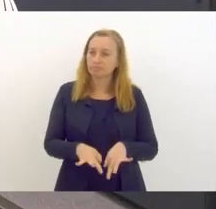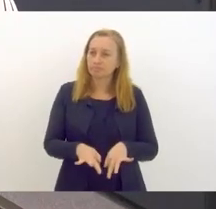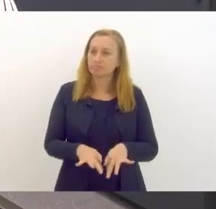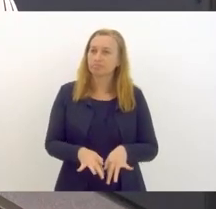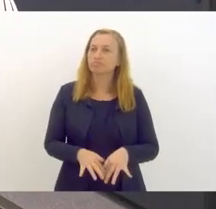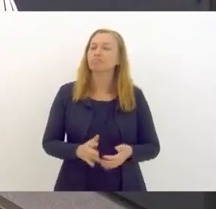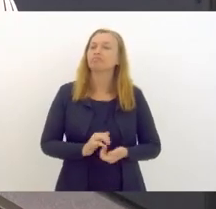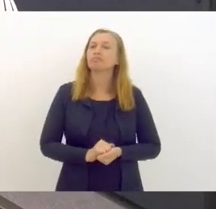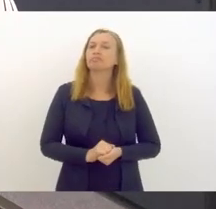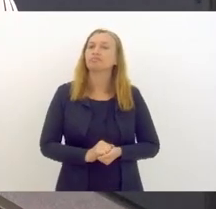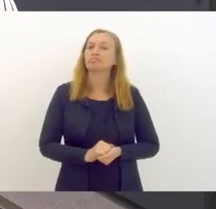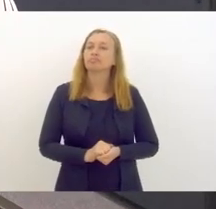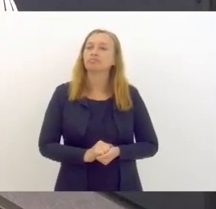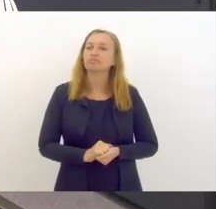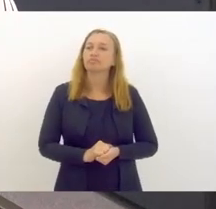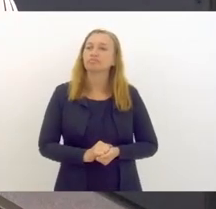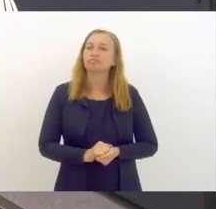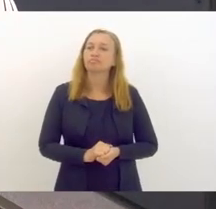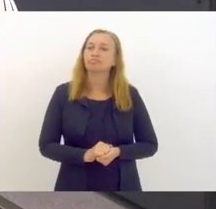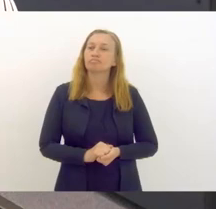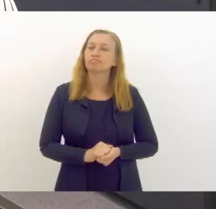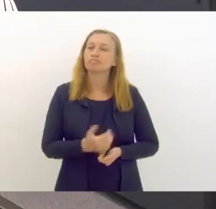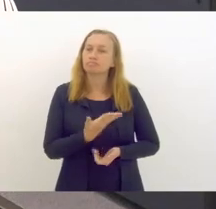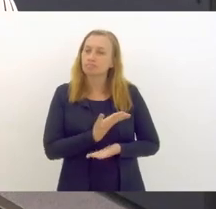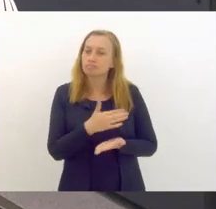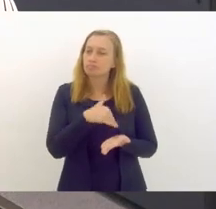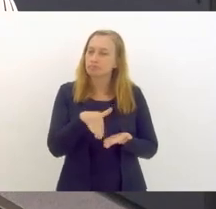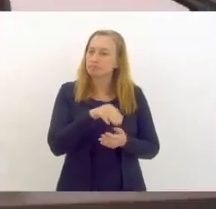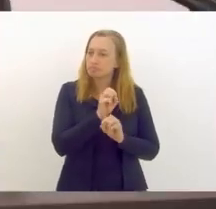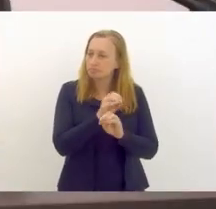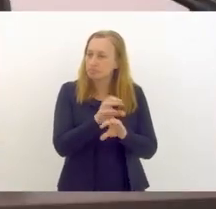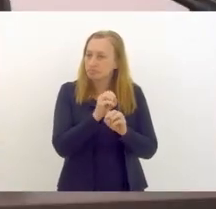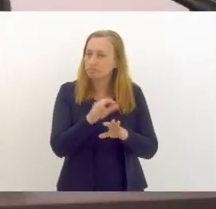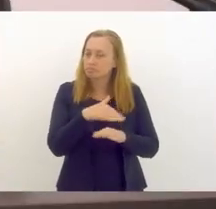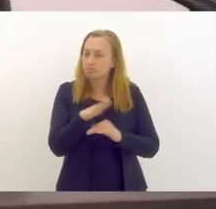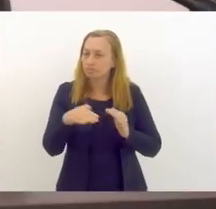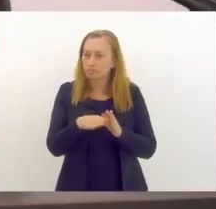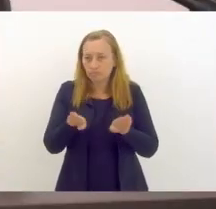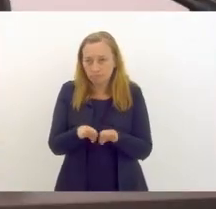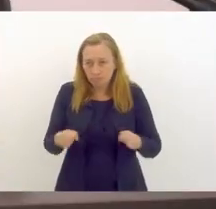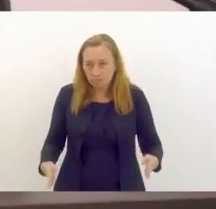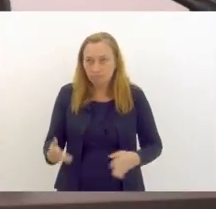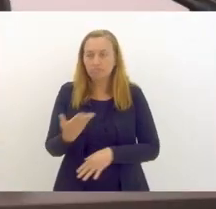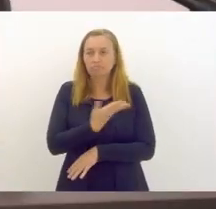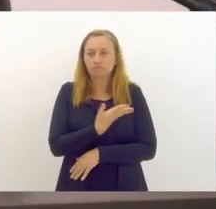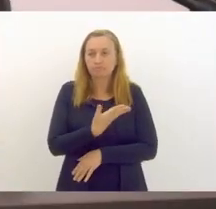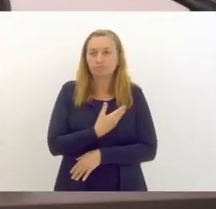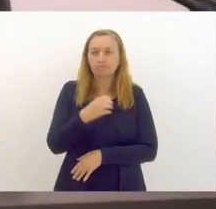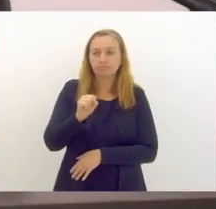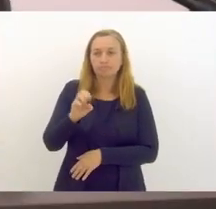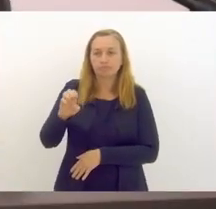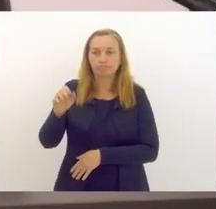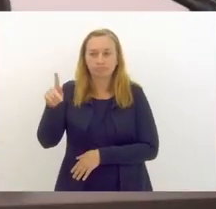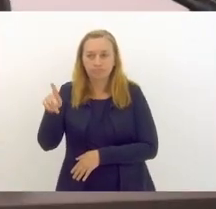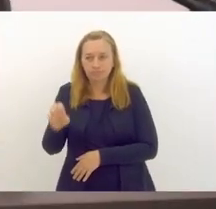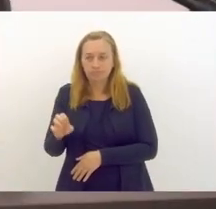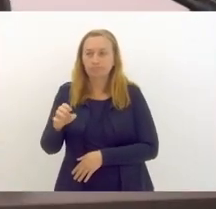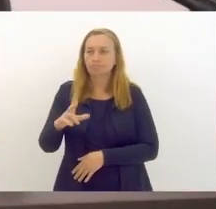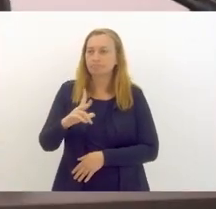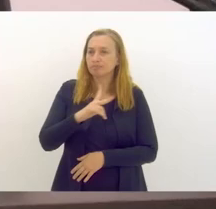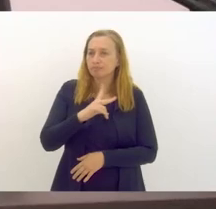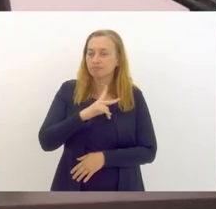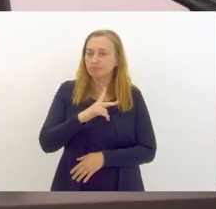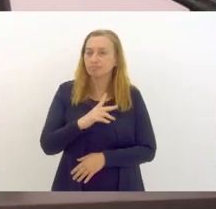pessoal, meus queridos da SEDUC, a mesa toda aqui, os colegas do CEP. Em